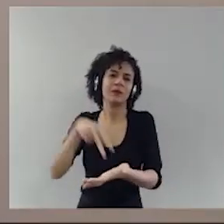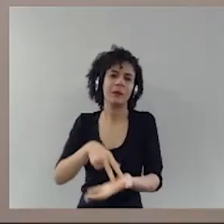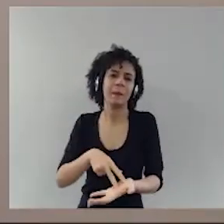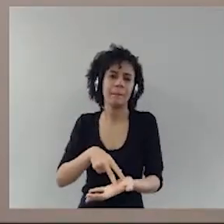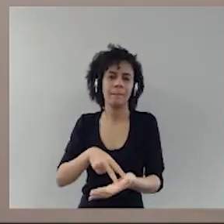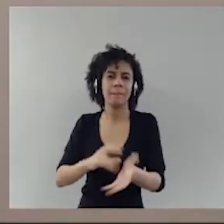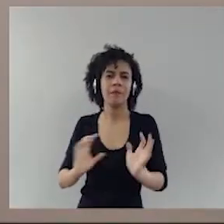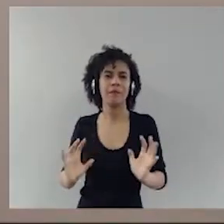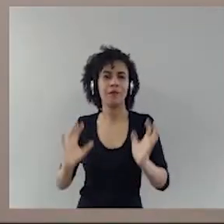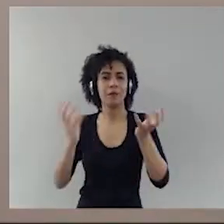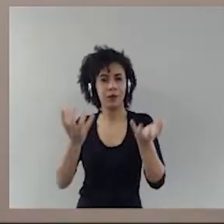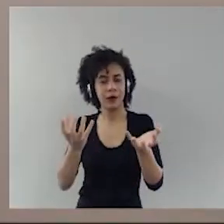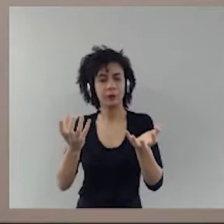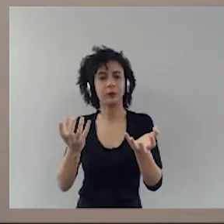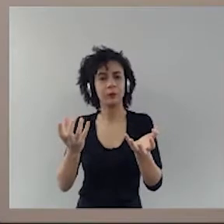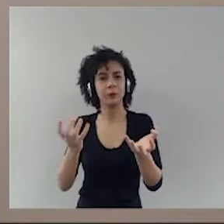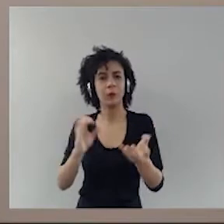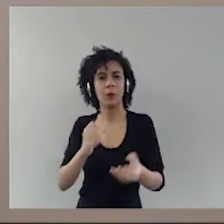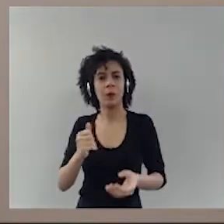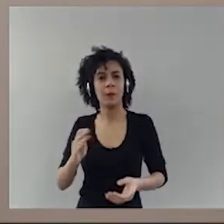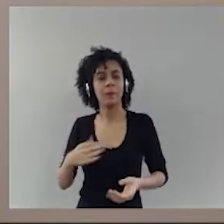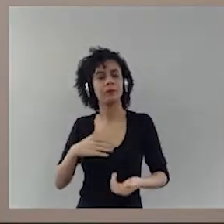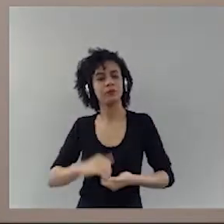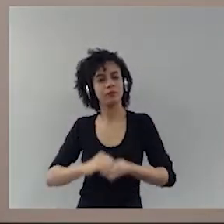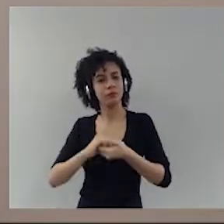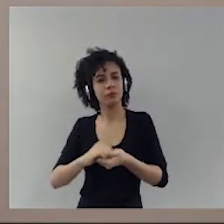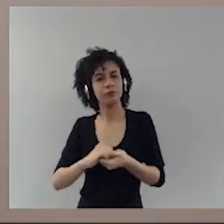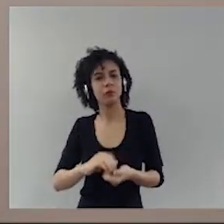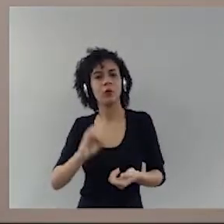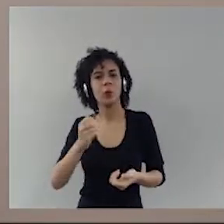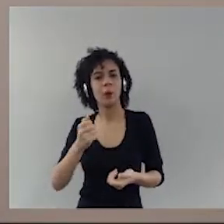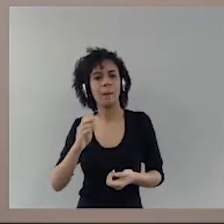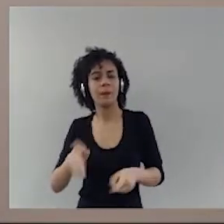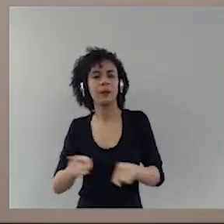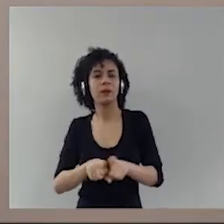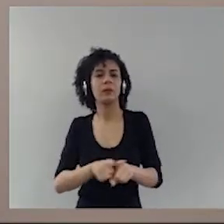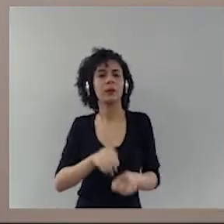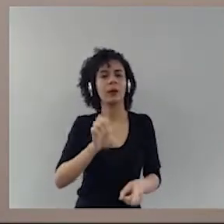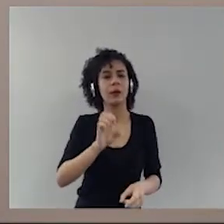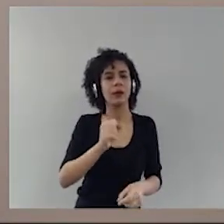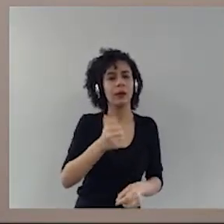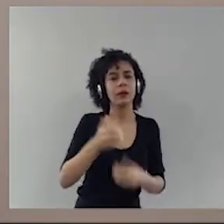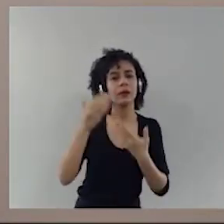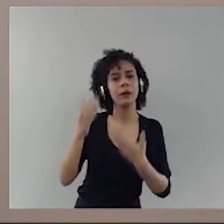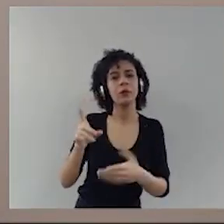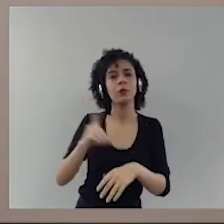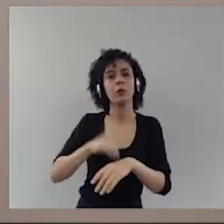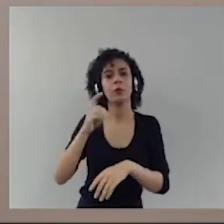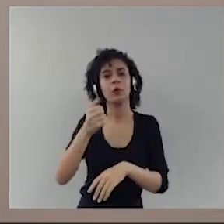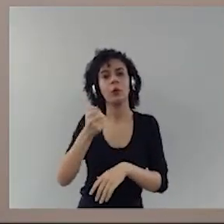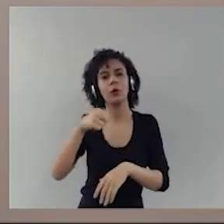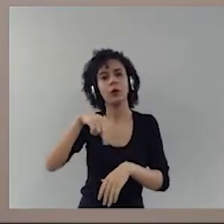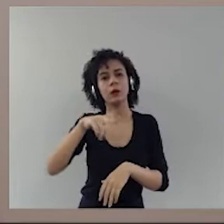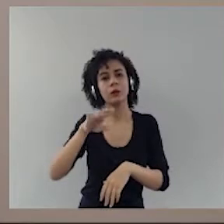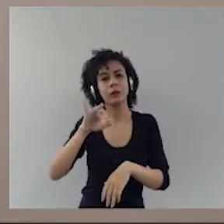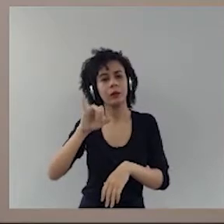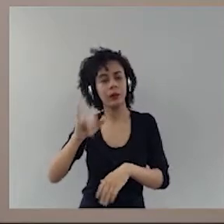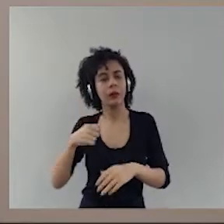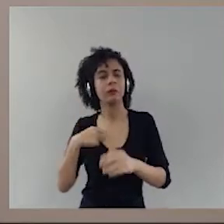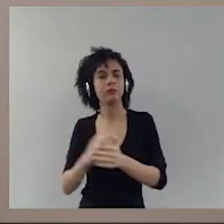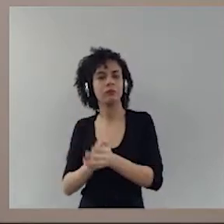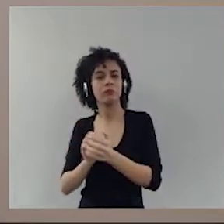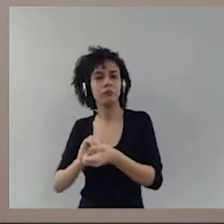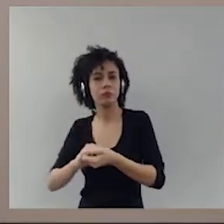eu cumprimento a ordem ea esa na sua pessoa outro andrey cavalcante como conselheiro federal